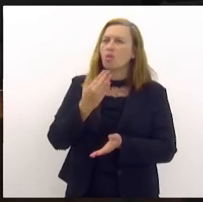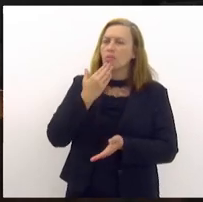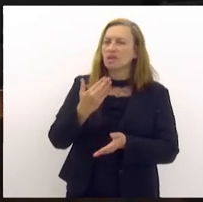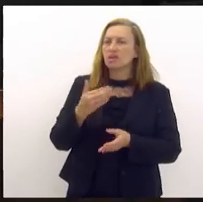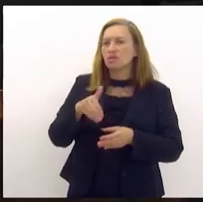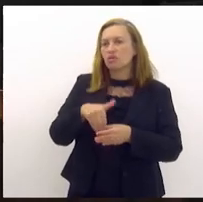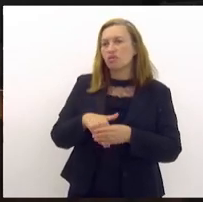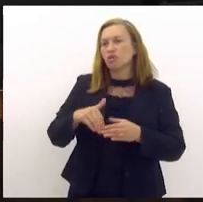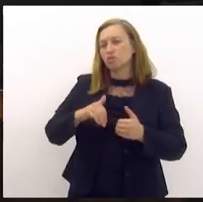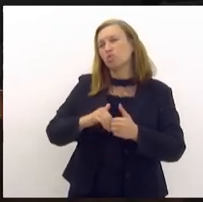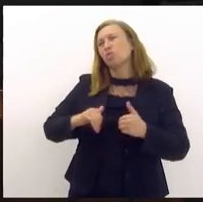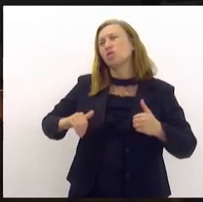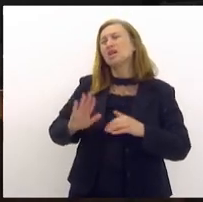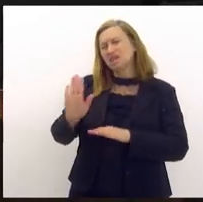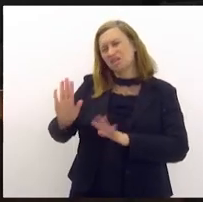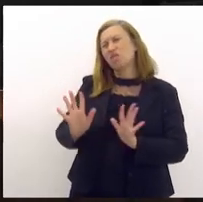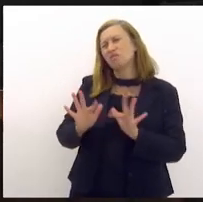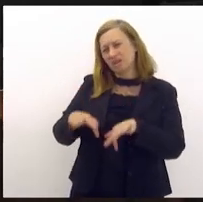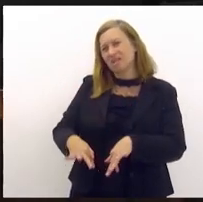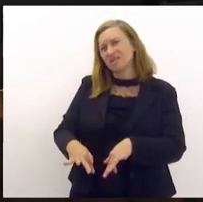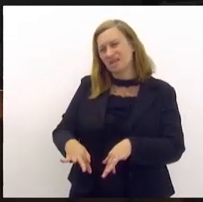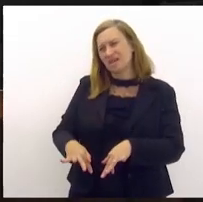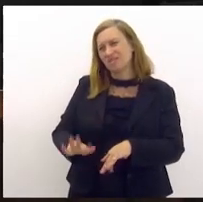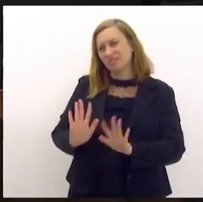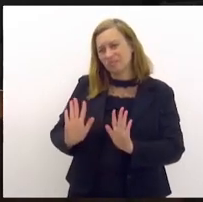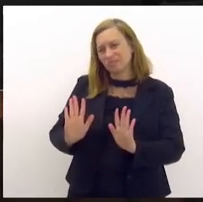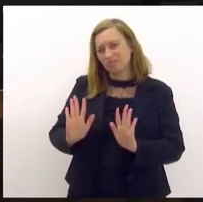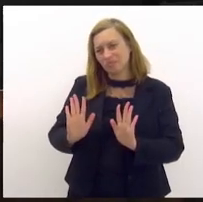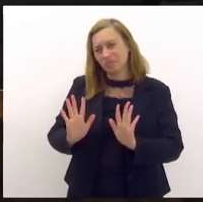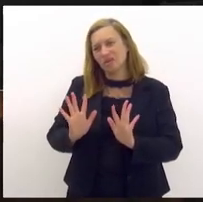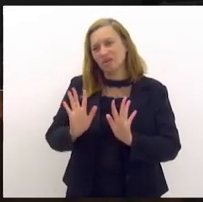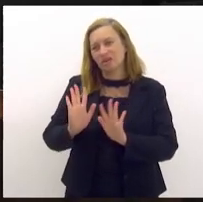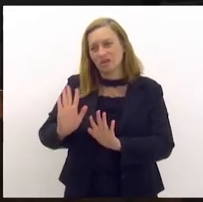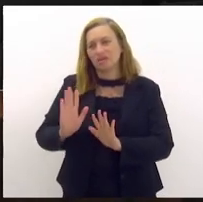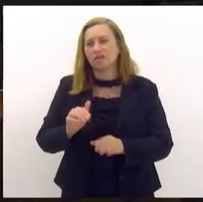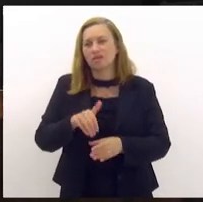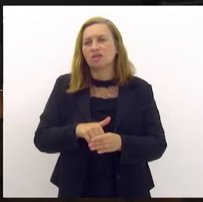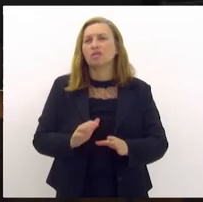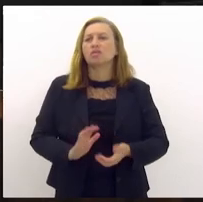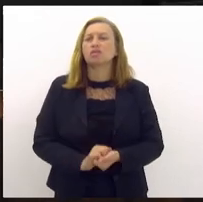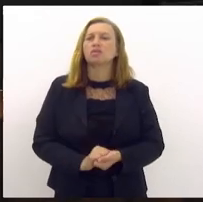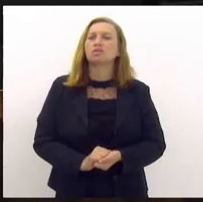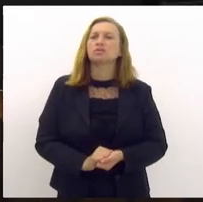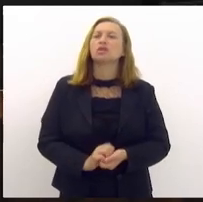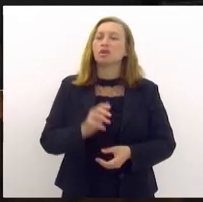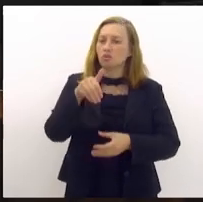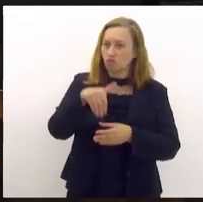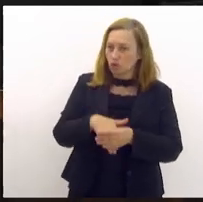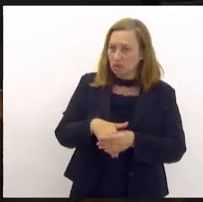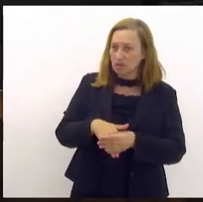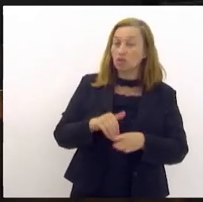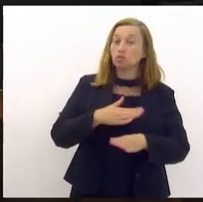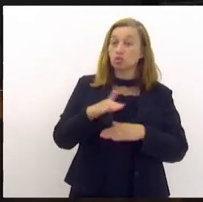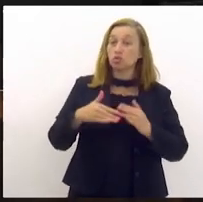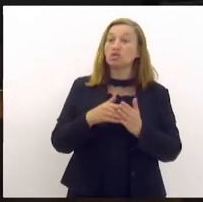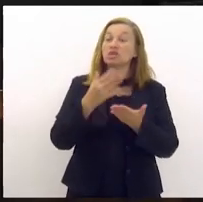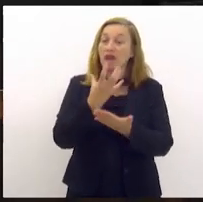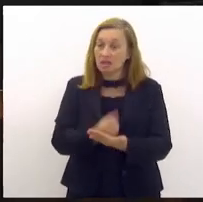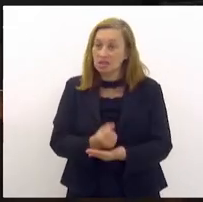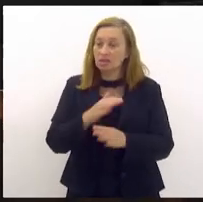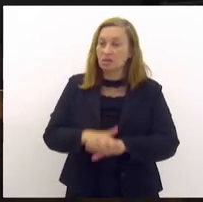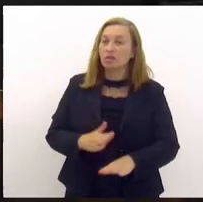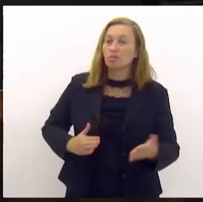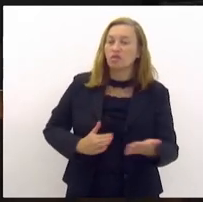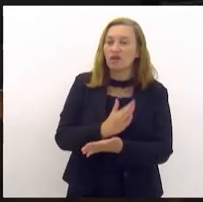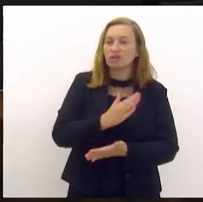abstenção. Deixa só eu concluir aqui. Coloca aí em votação. Em votação, senhores que aprovam, mas